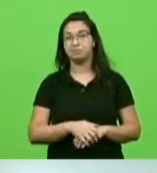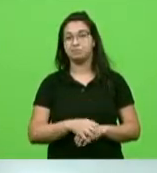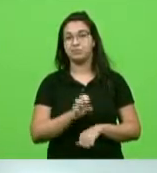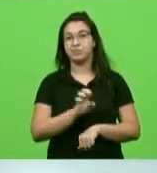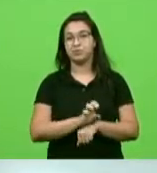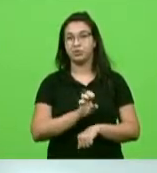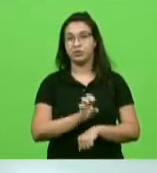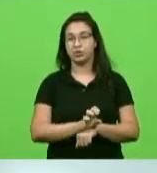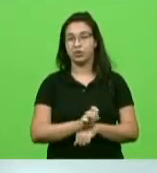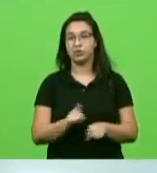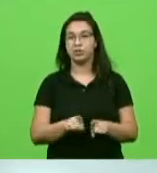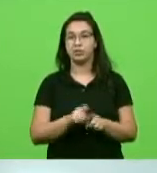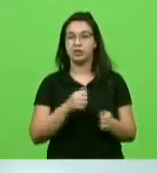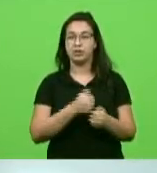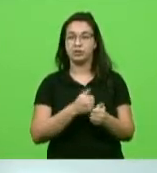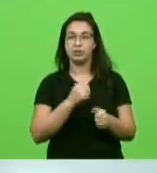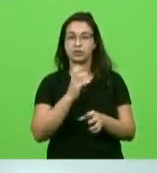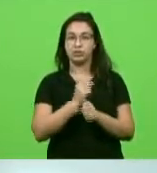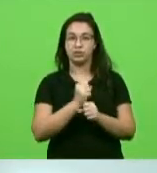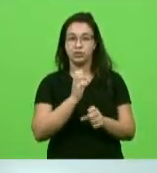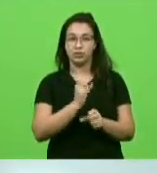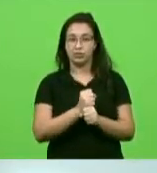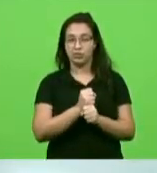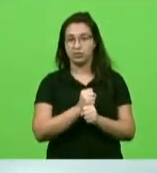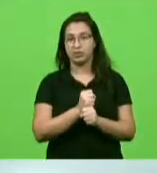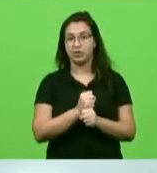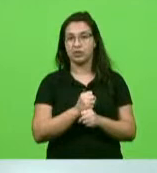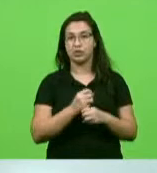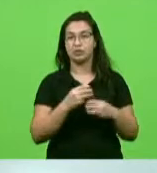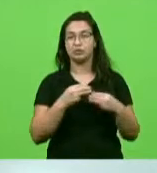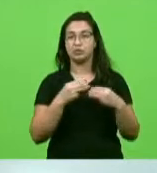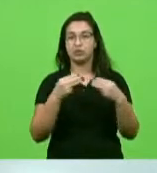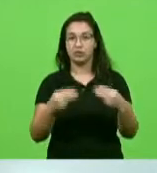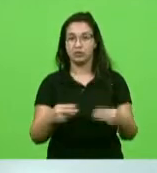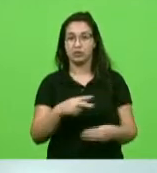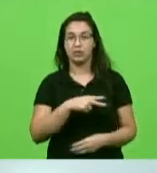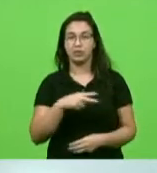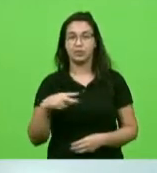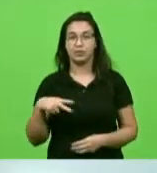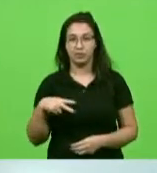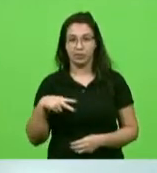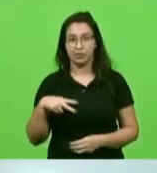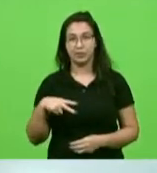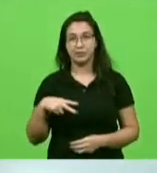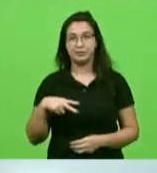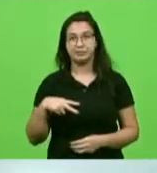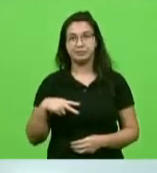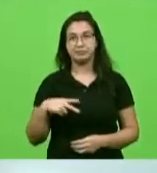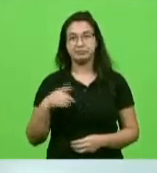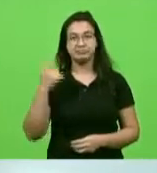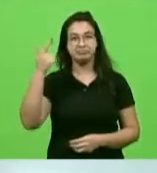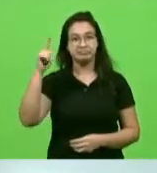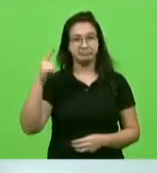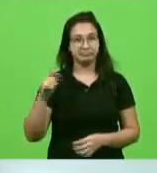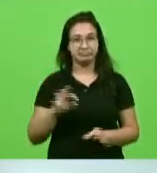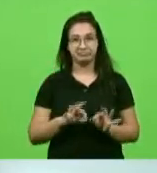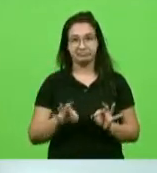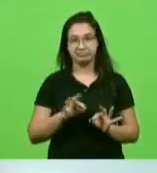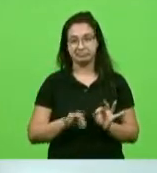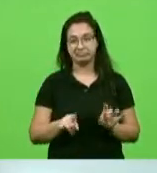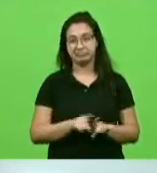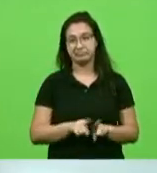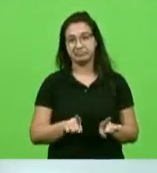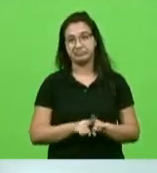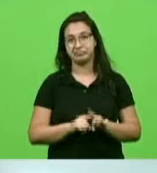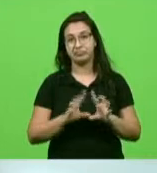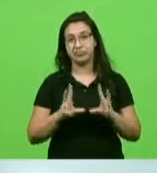Geral do Estado, do Tribunal de Contas, do Ministério Público, além de outros, com